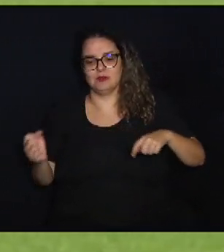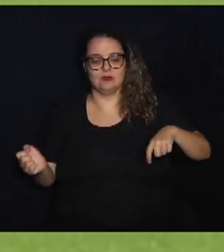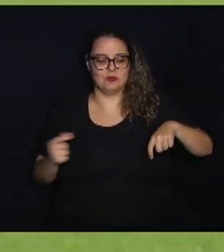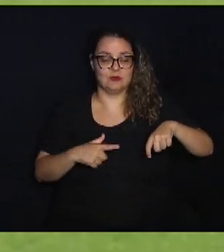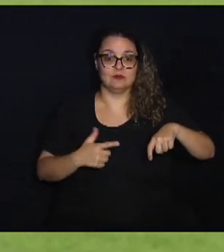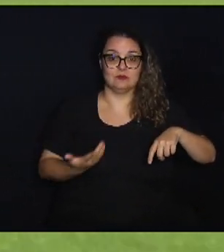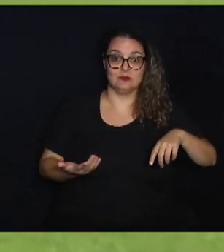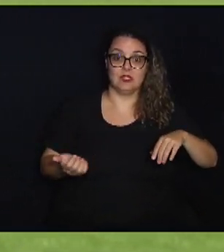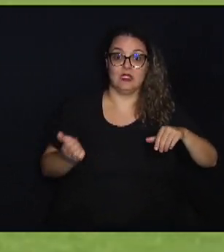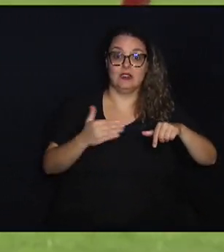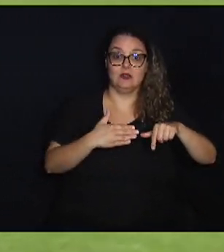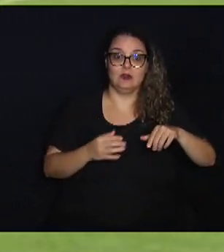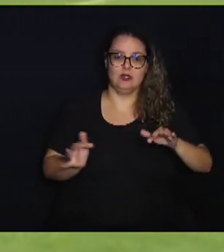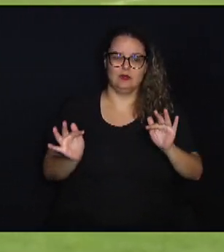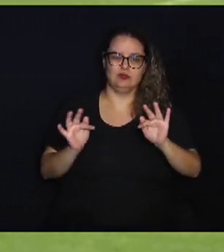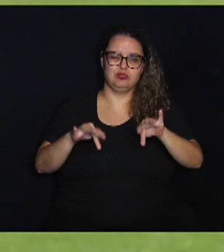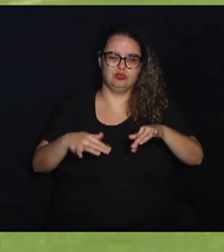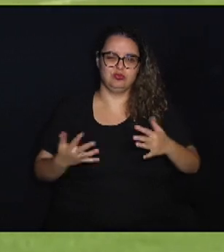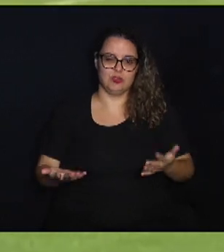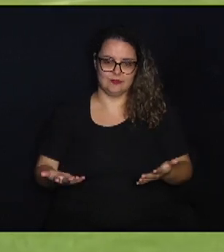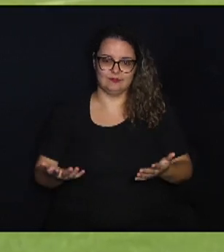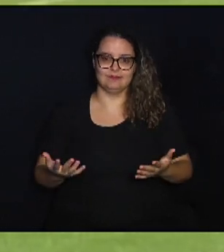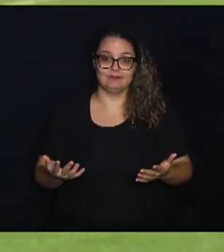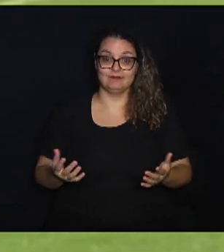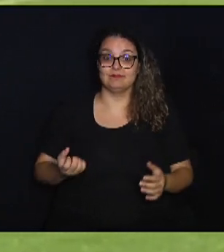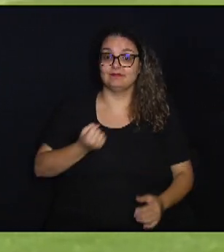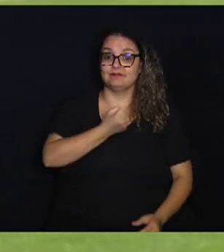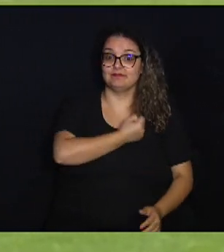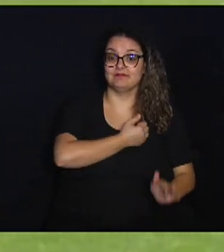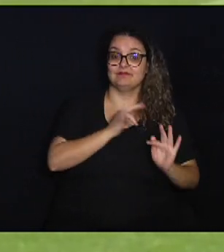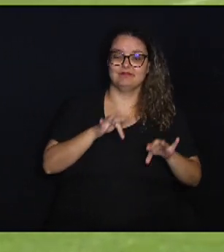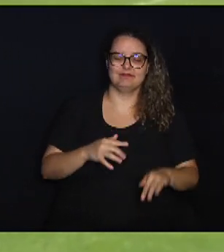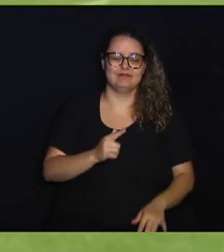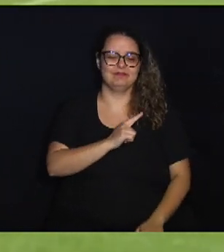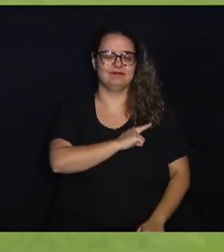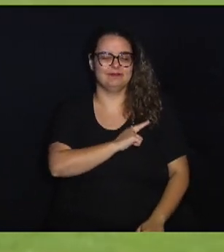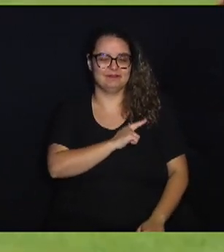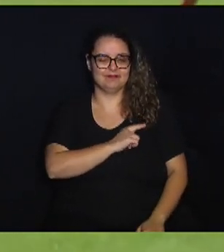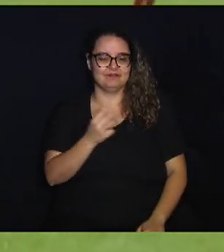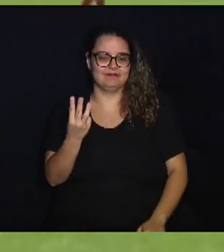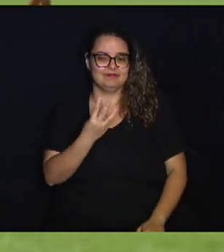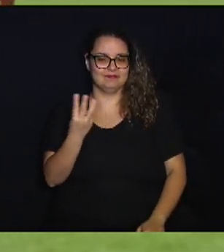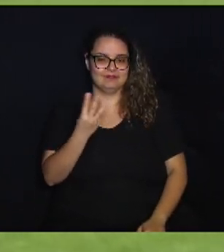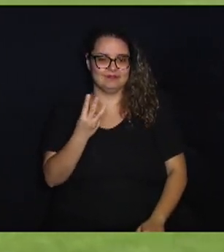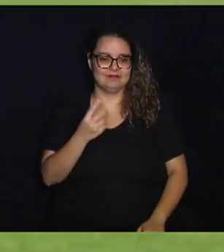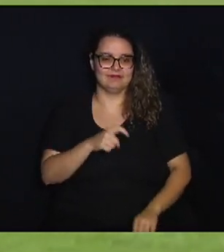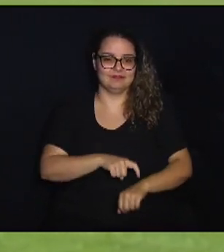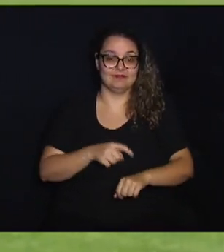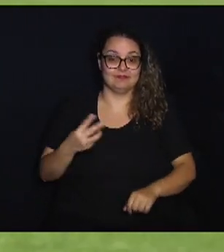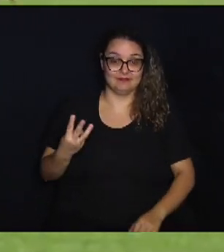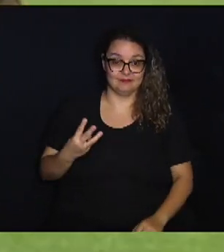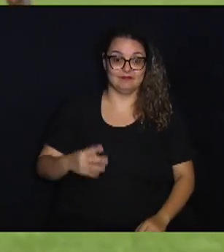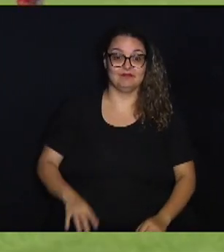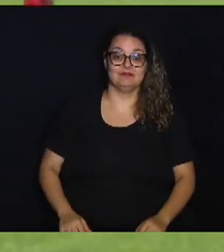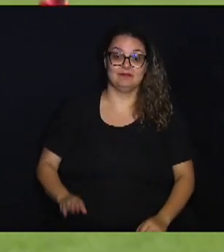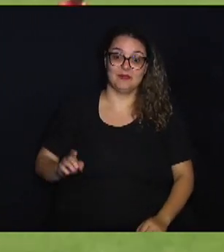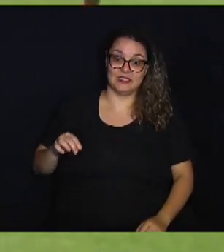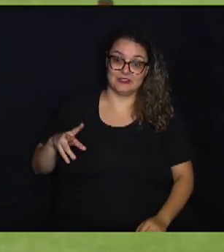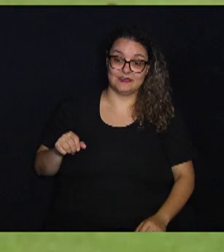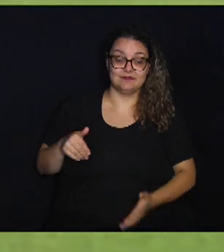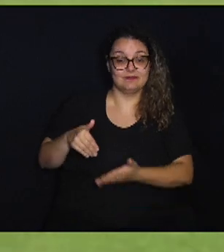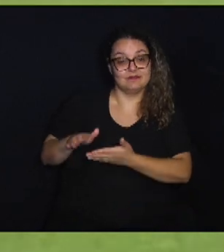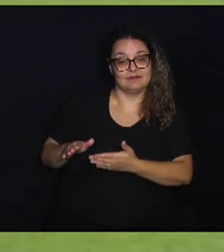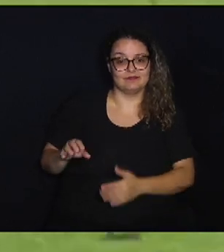zaga e finalizou para dar números finais. Guarani na terceira fase 3, Bandeirante